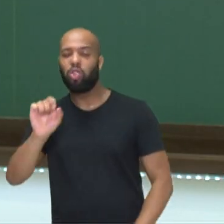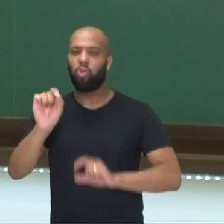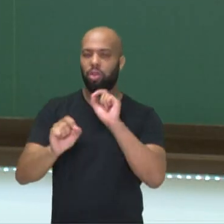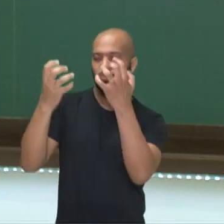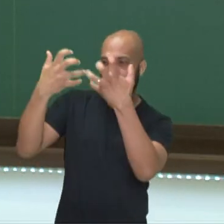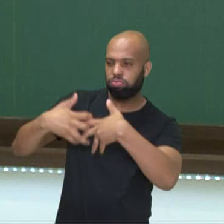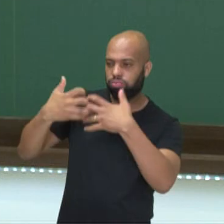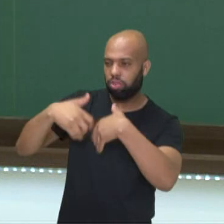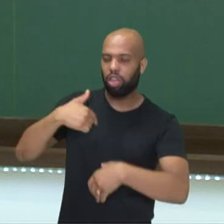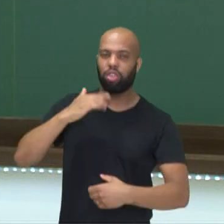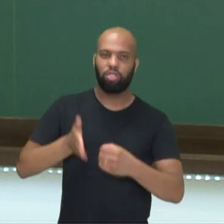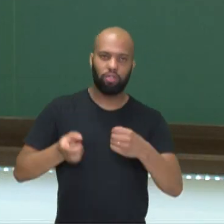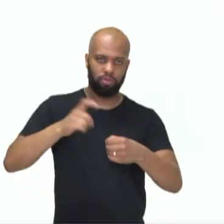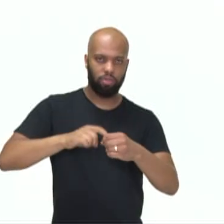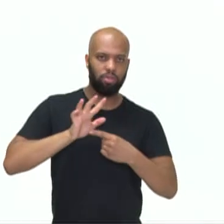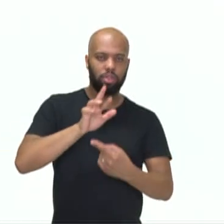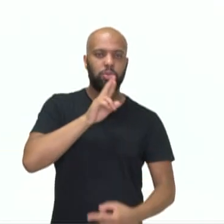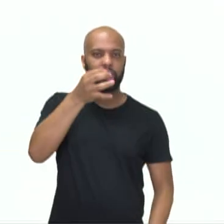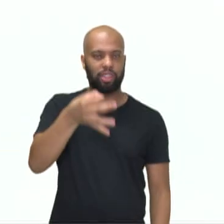Pense um pouquinho e a gente já volta com a resposta.